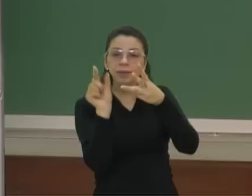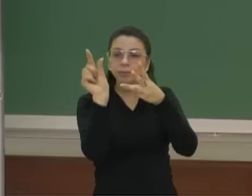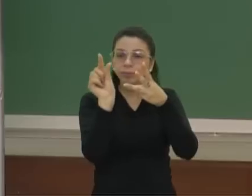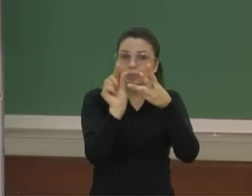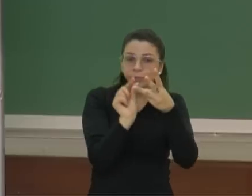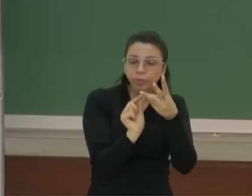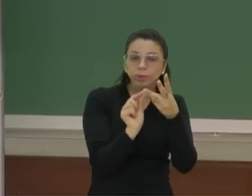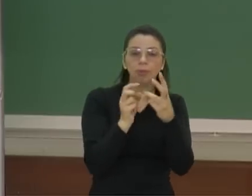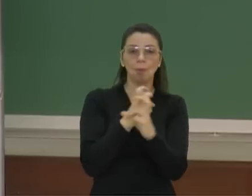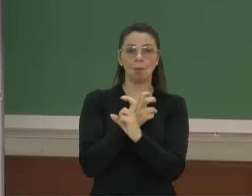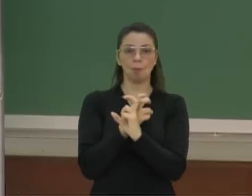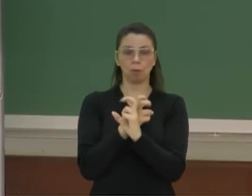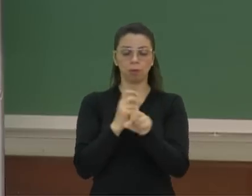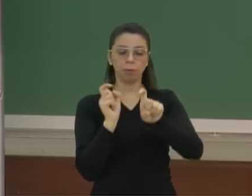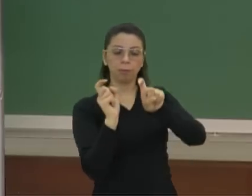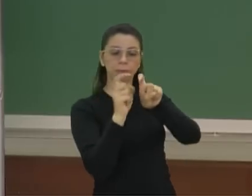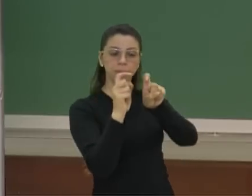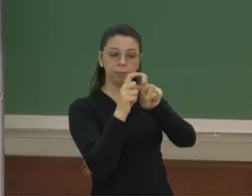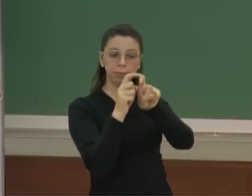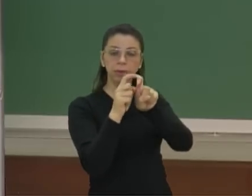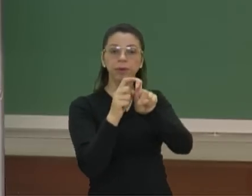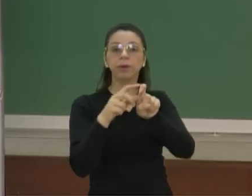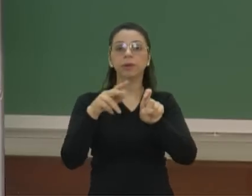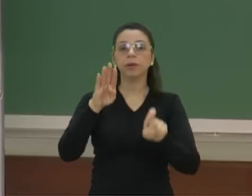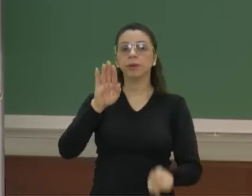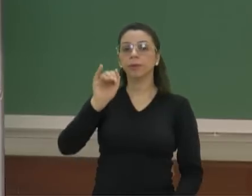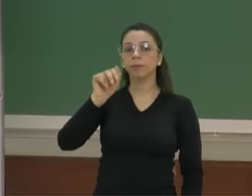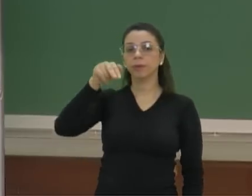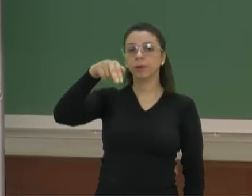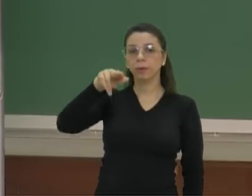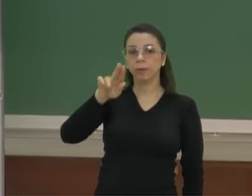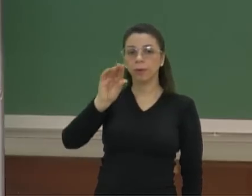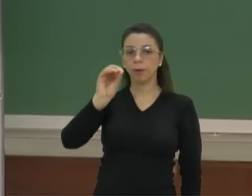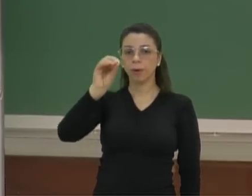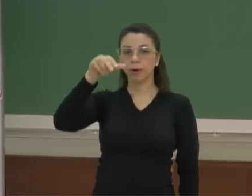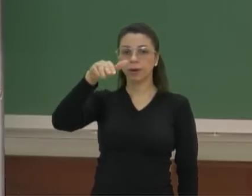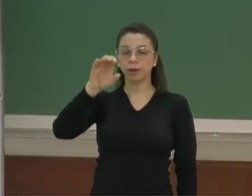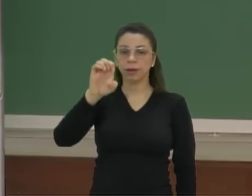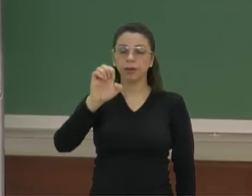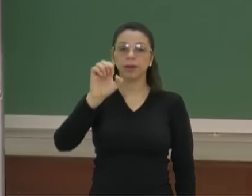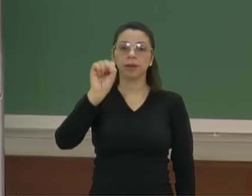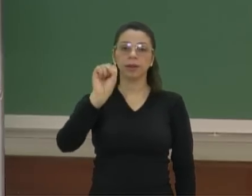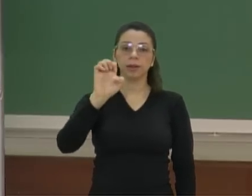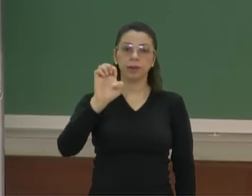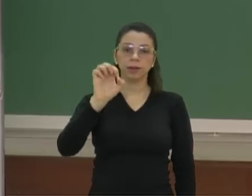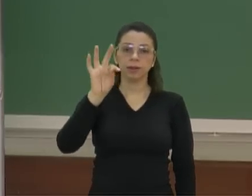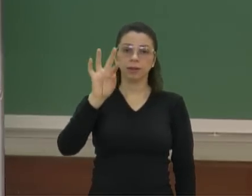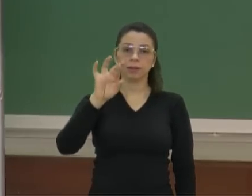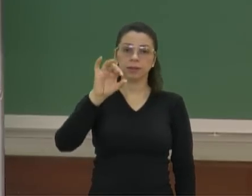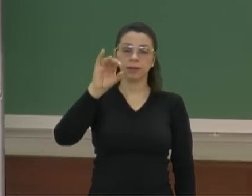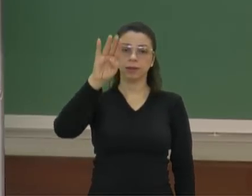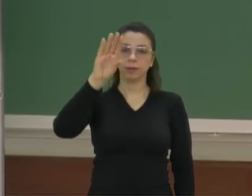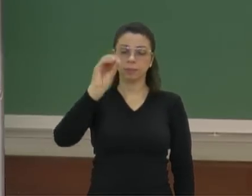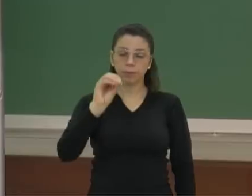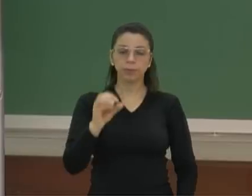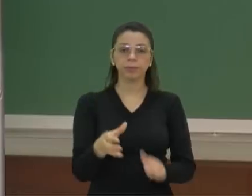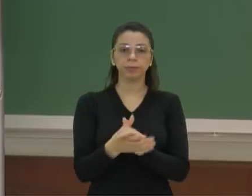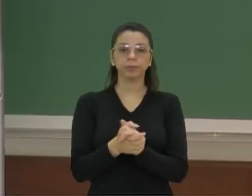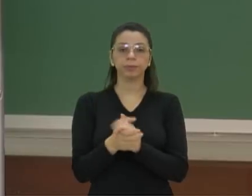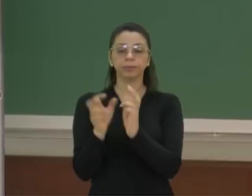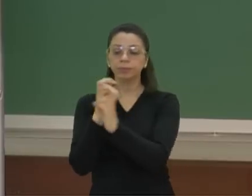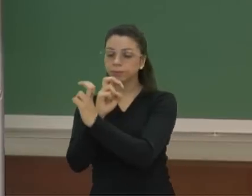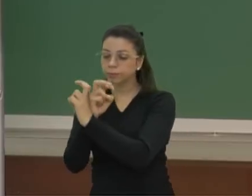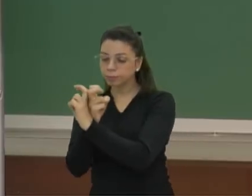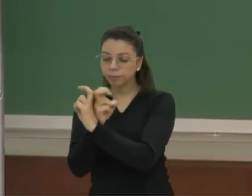corpo: martelo, bigorna e estribo. Esses ossinhos vibrando, consequentemente,